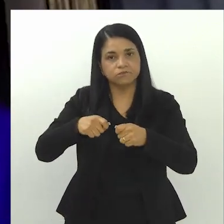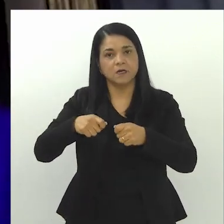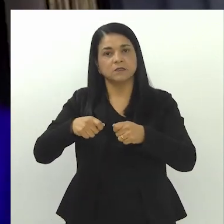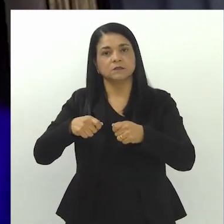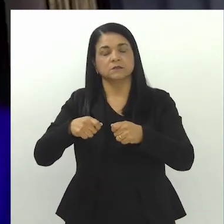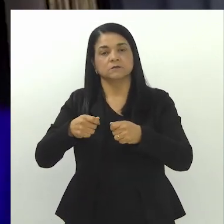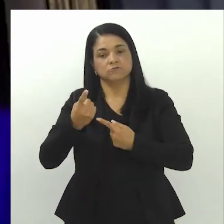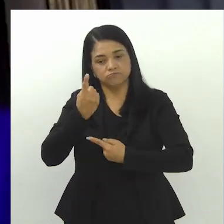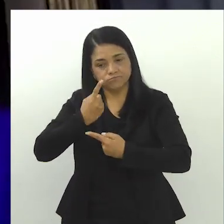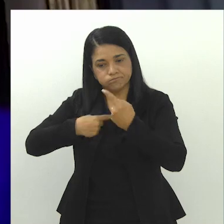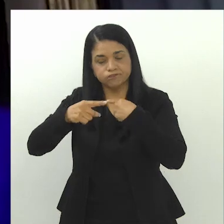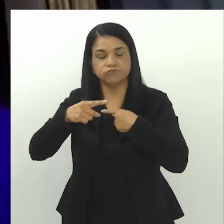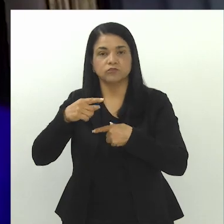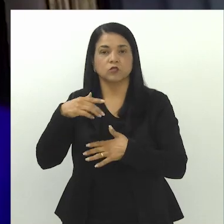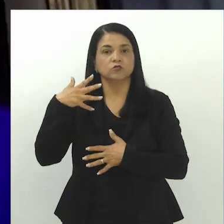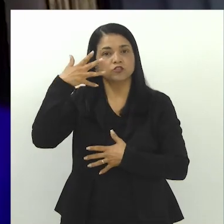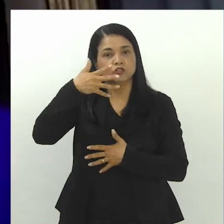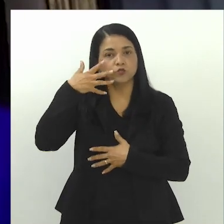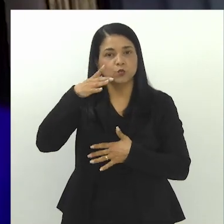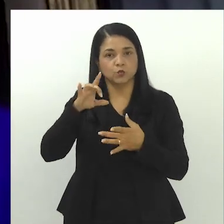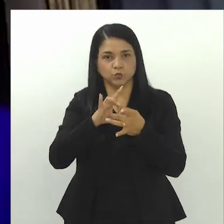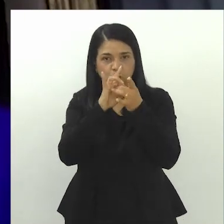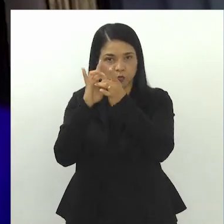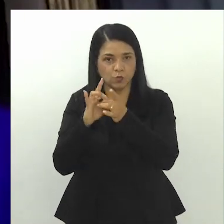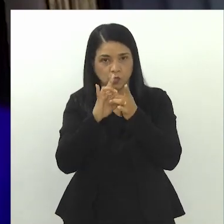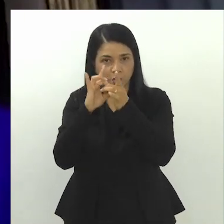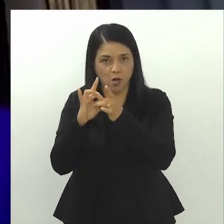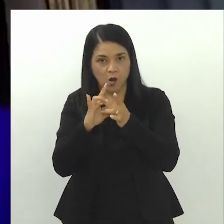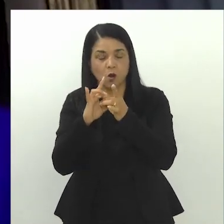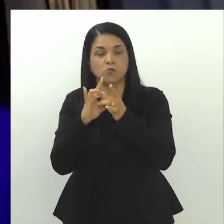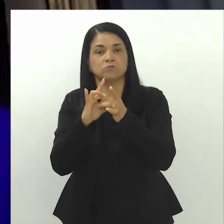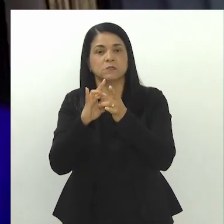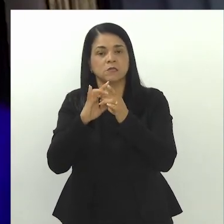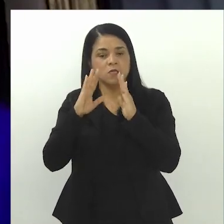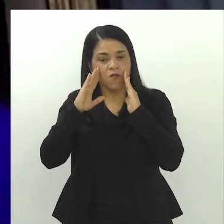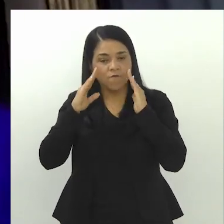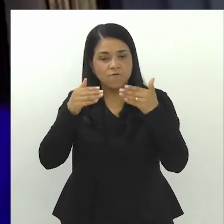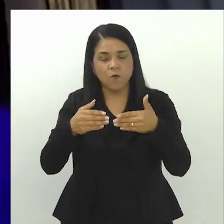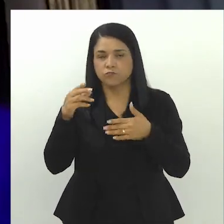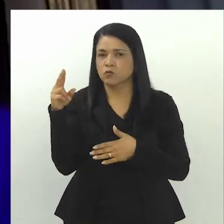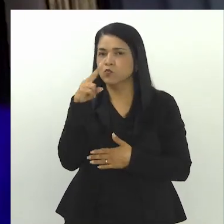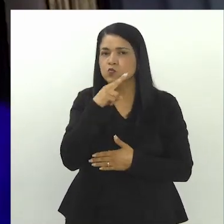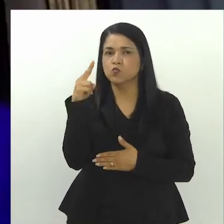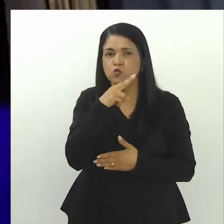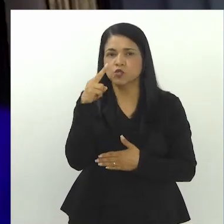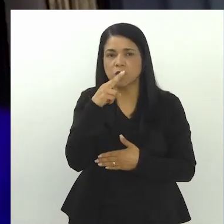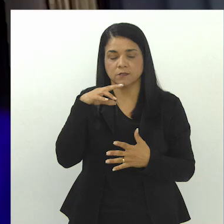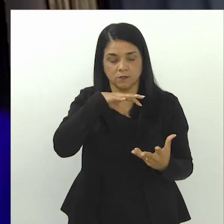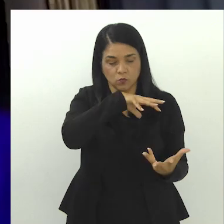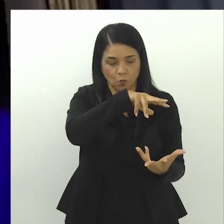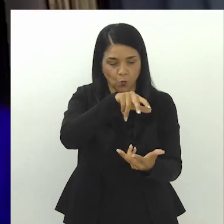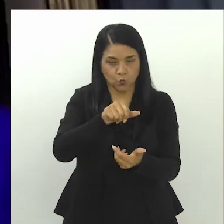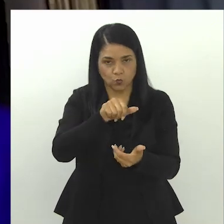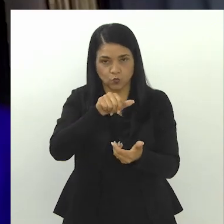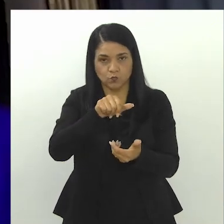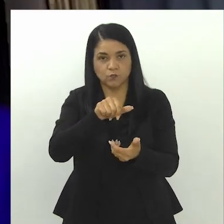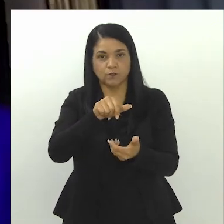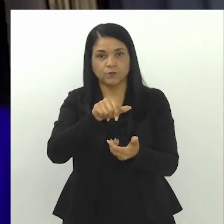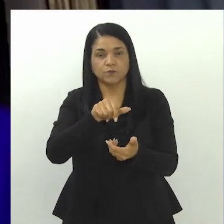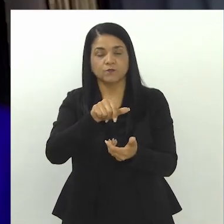um discurso de união em prol das principais urgências que nós temos hoje no mundo,